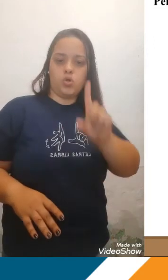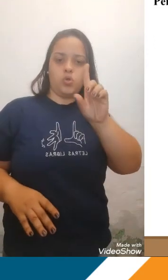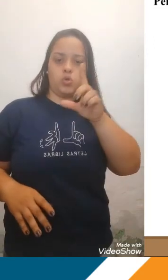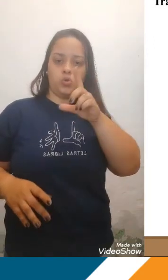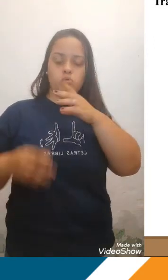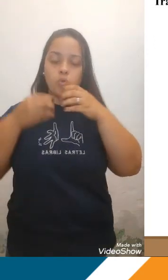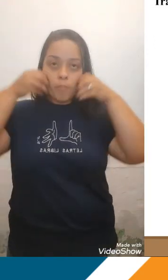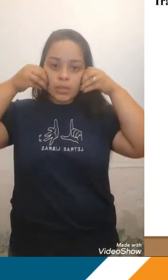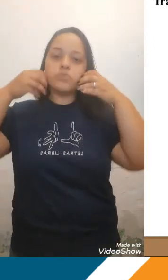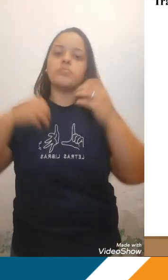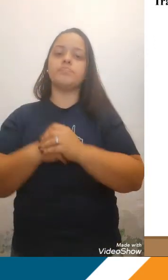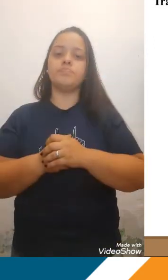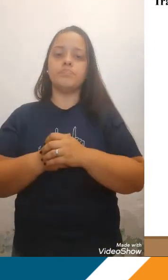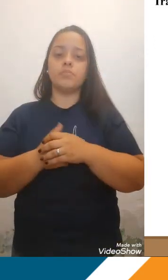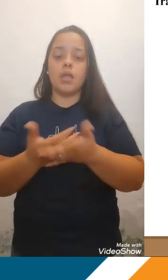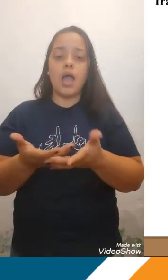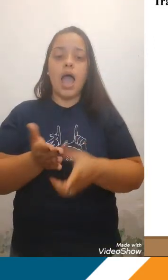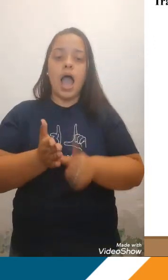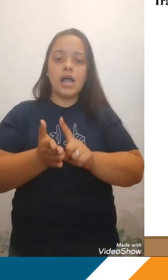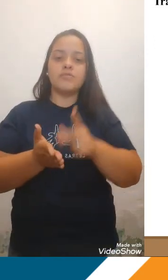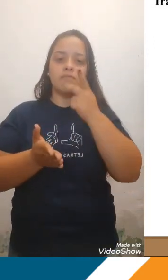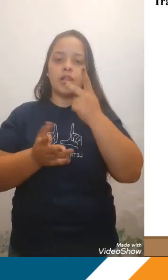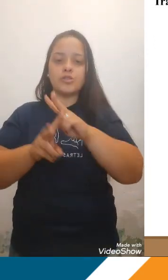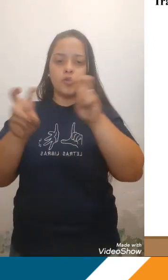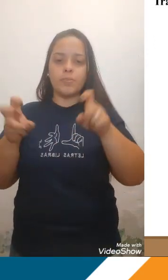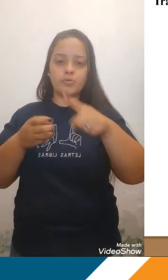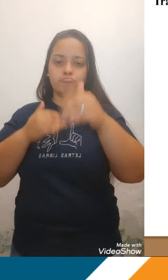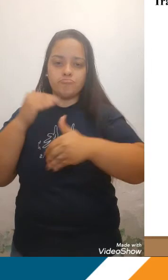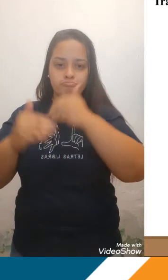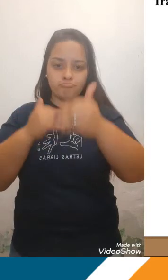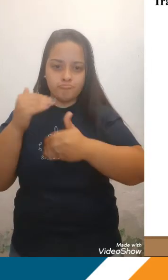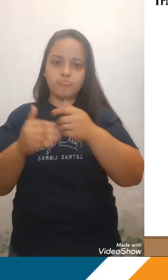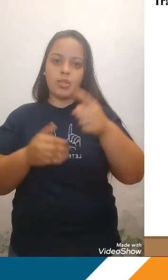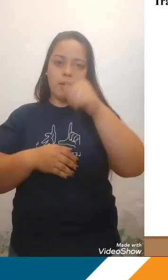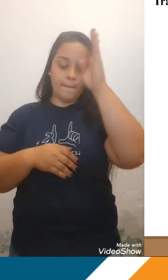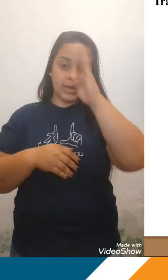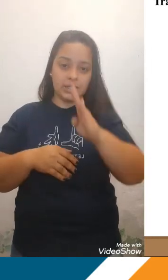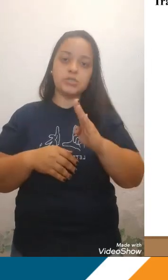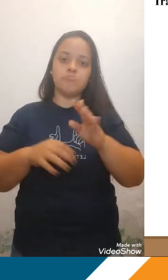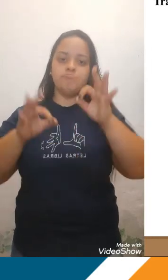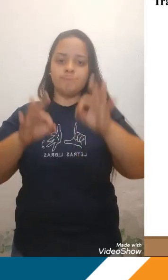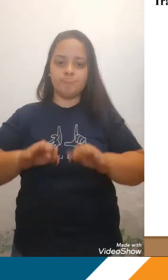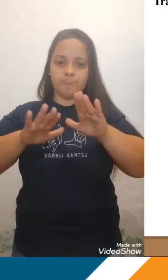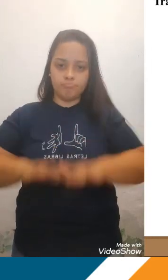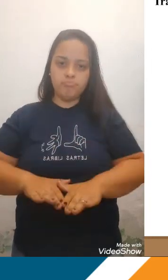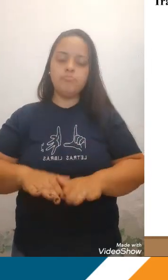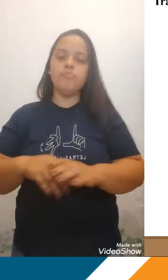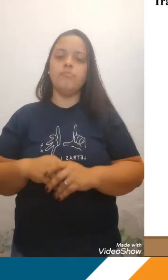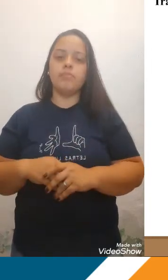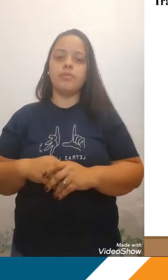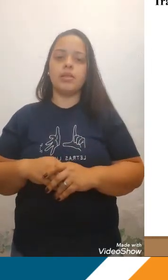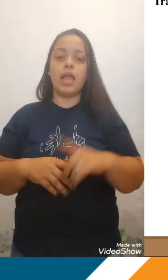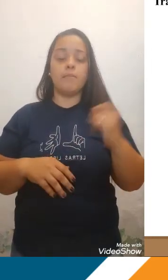do Brasil. E, bem, antes de abordarmos os acontecimentos que fazem com que a independência do Brasil seja efetivamente